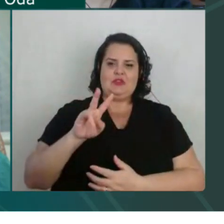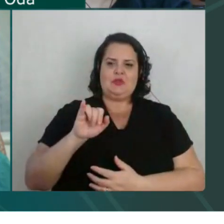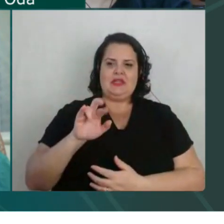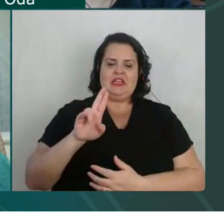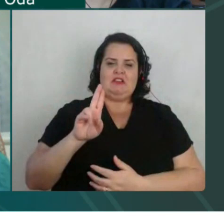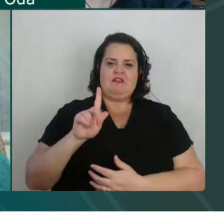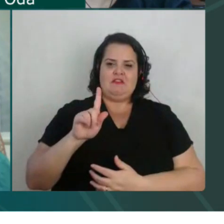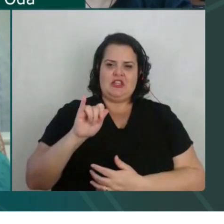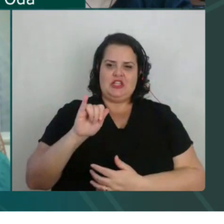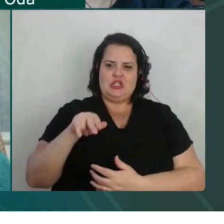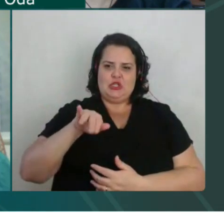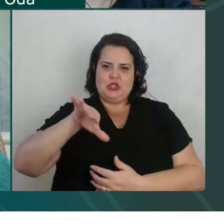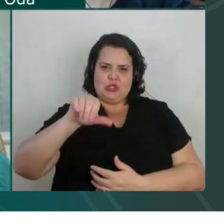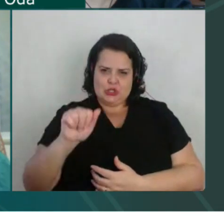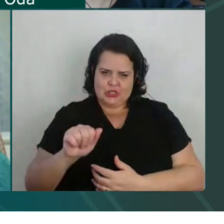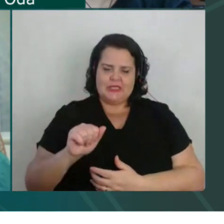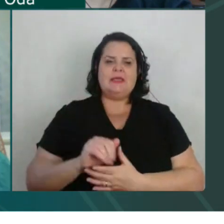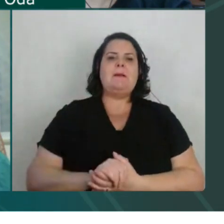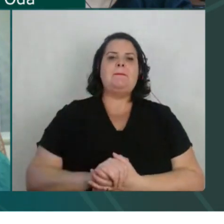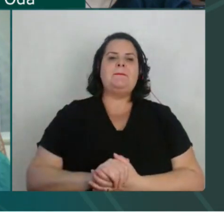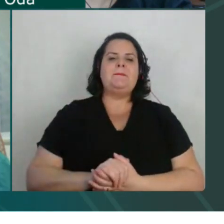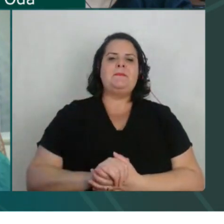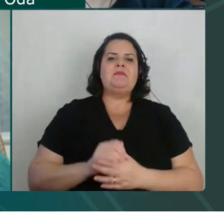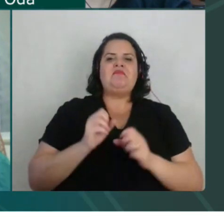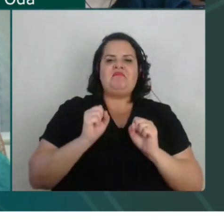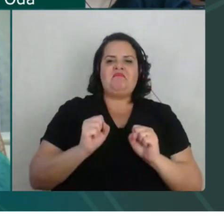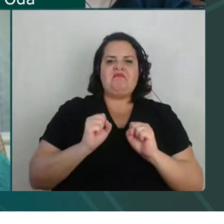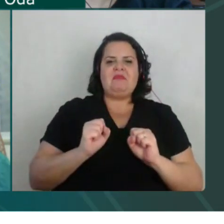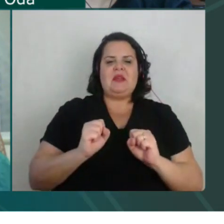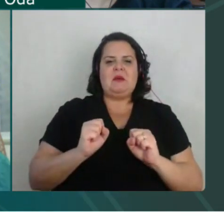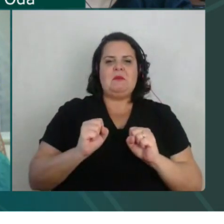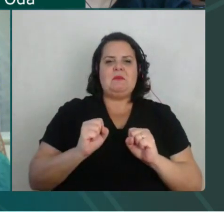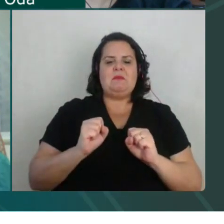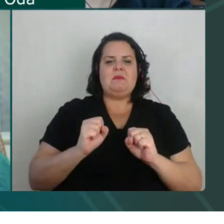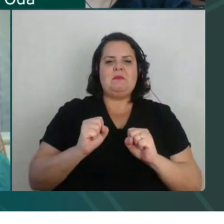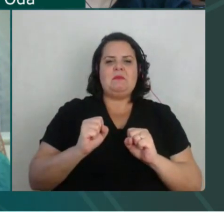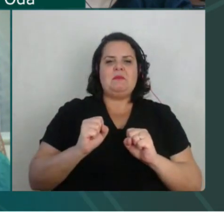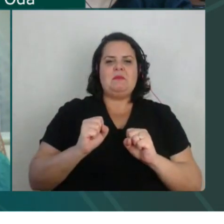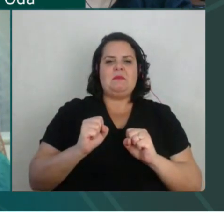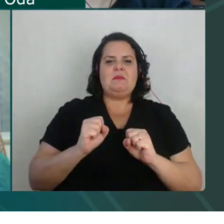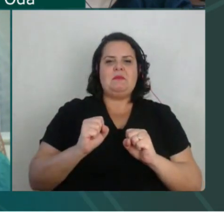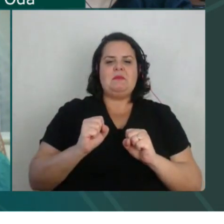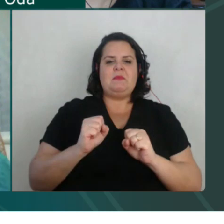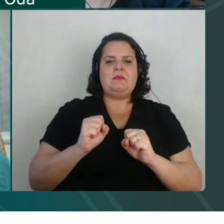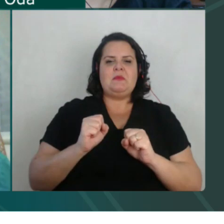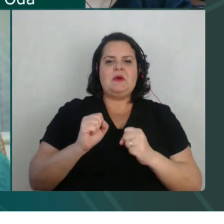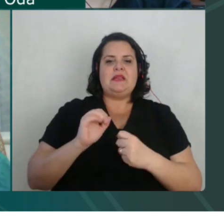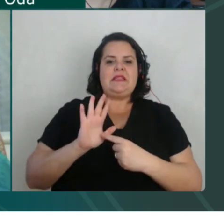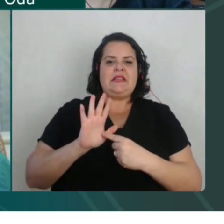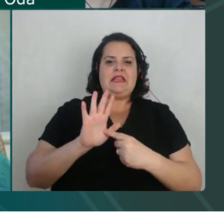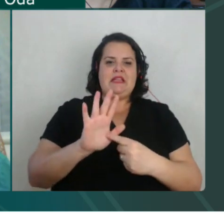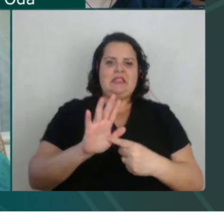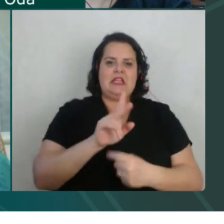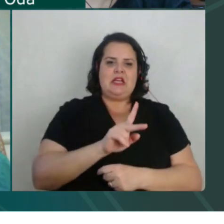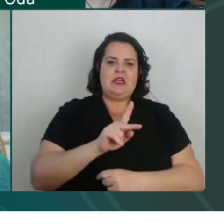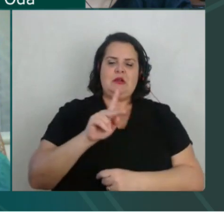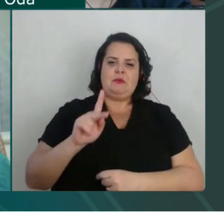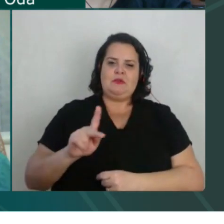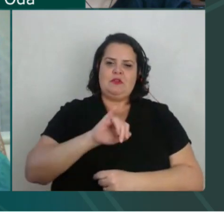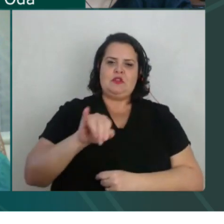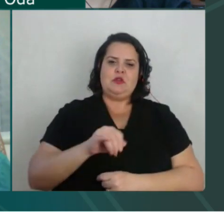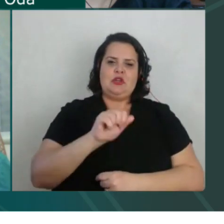que possa fazer as palavras iniciais e a apresentação do nosso convidado, o professor Jair Nilson Paim. Muito